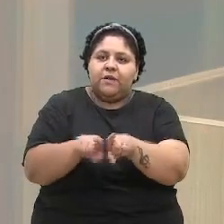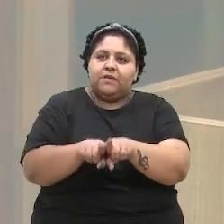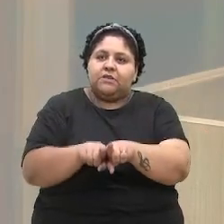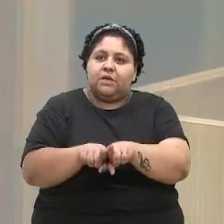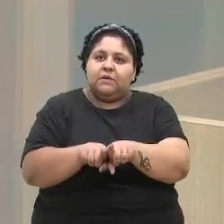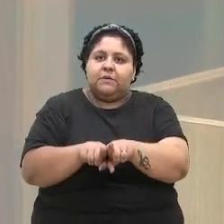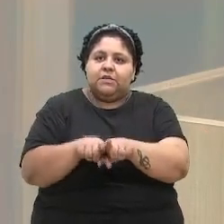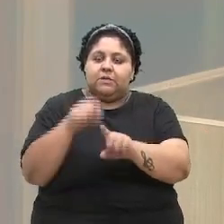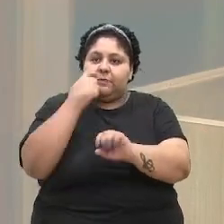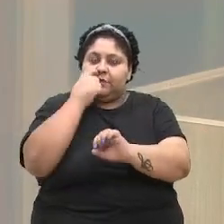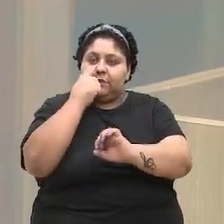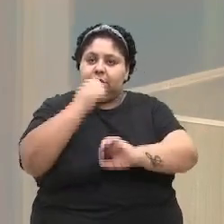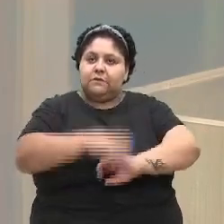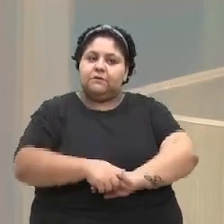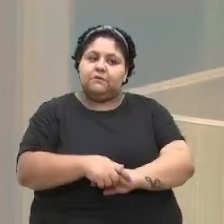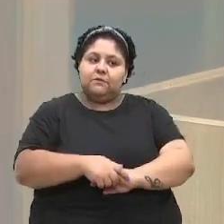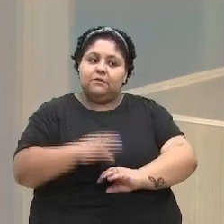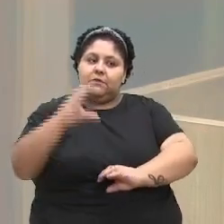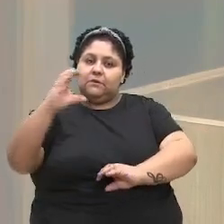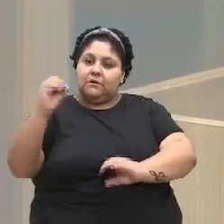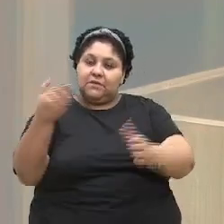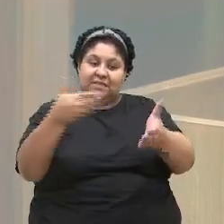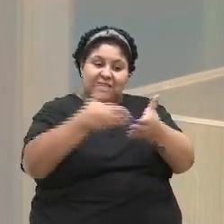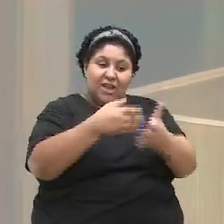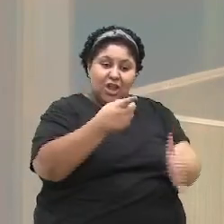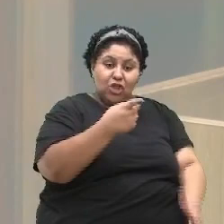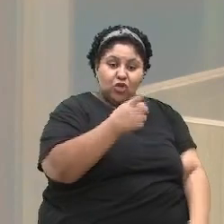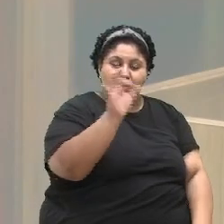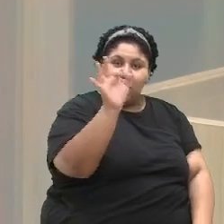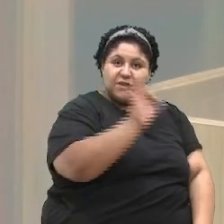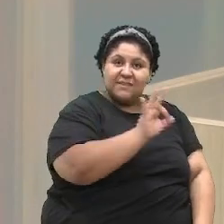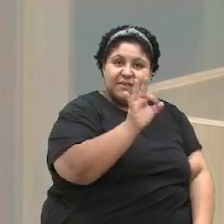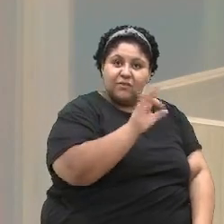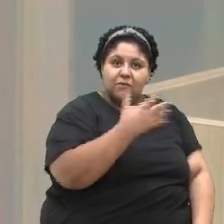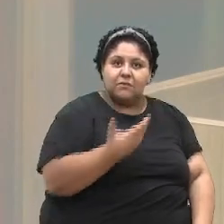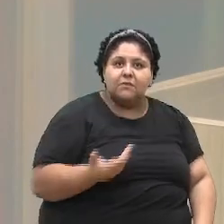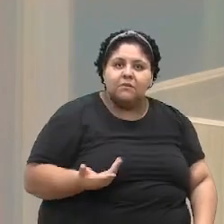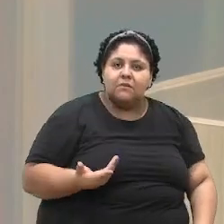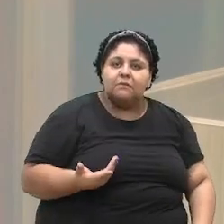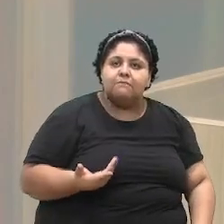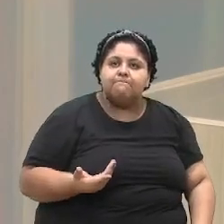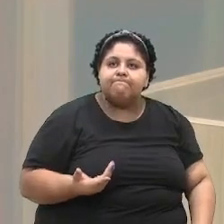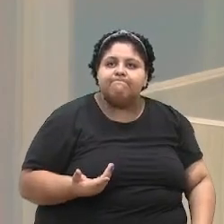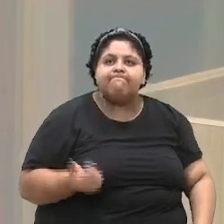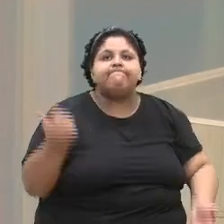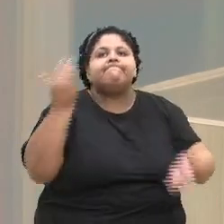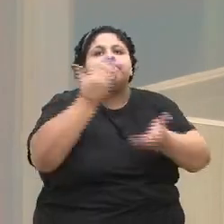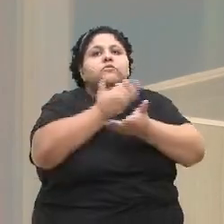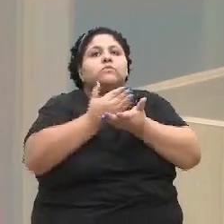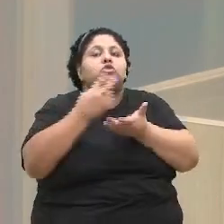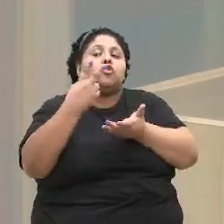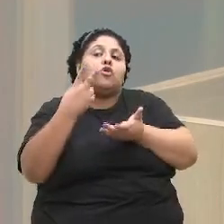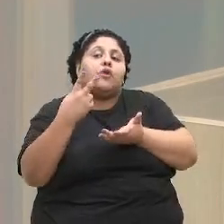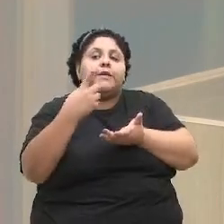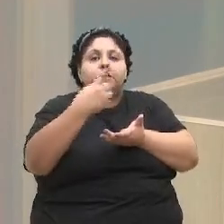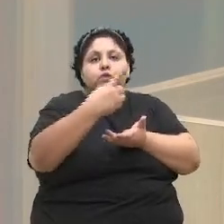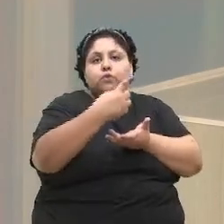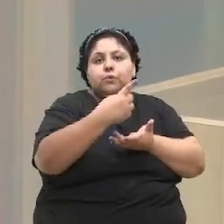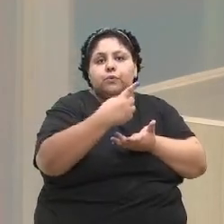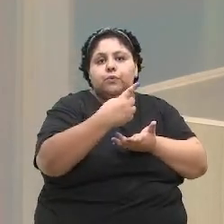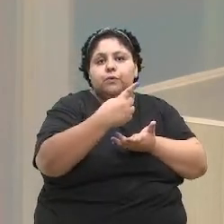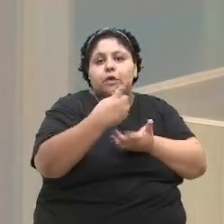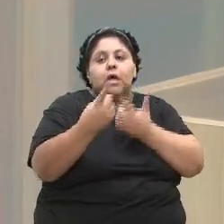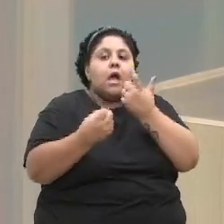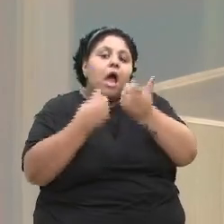digo de zero a 12% então que começasse com dois com um